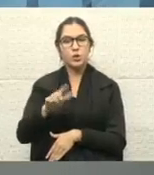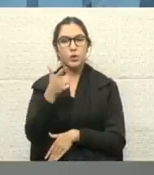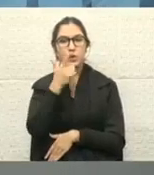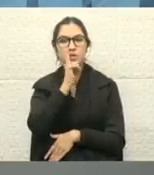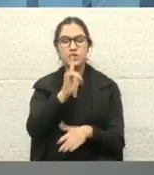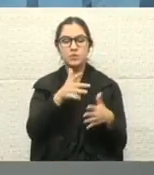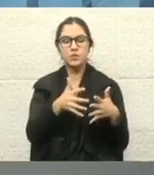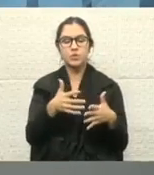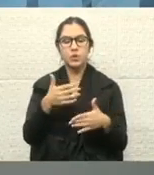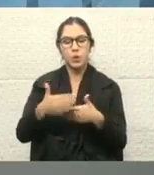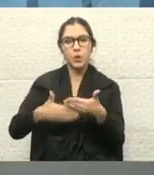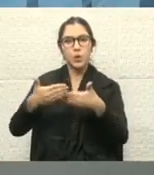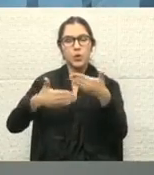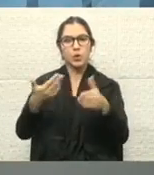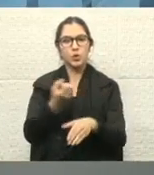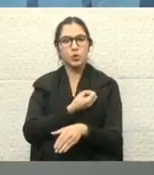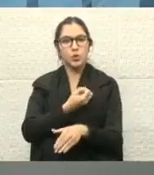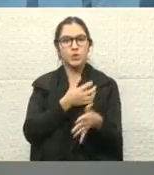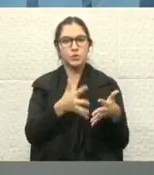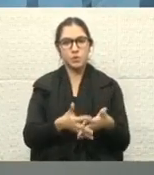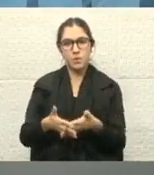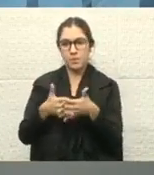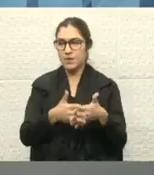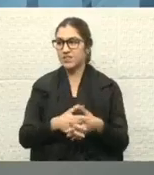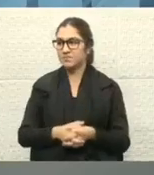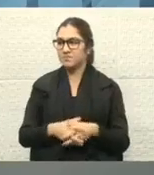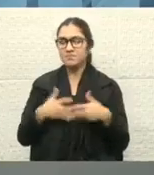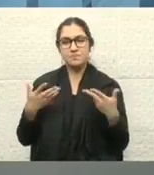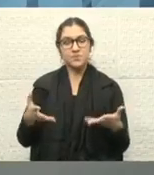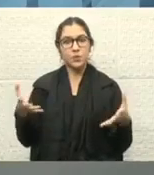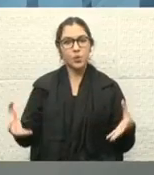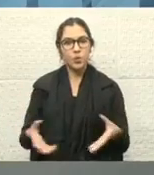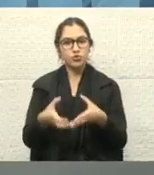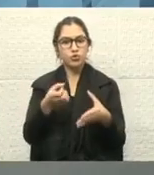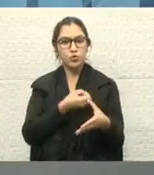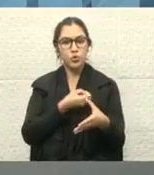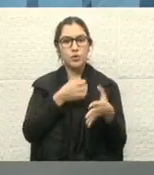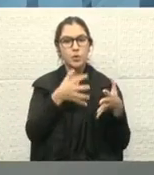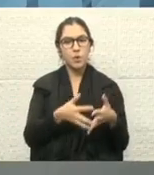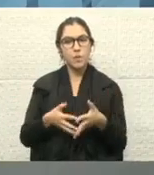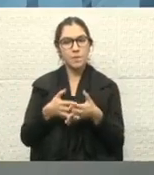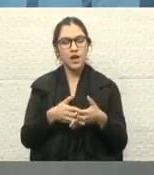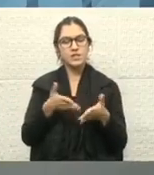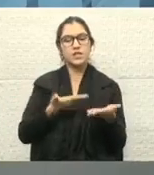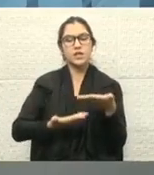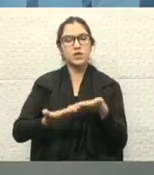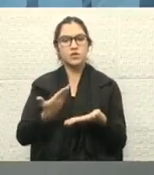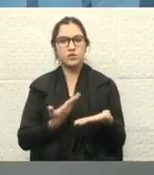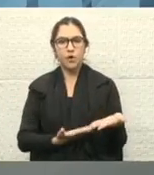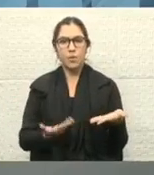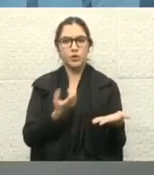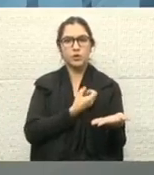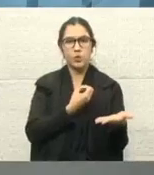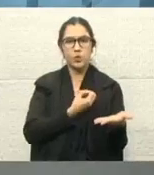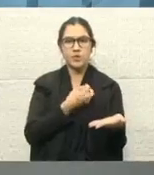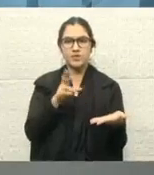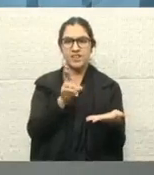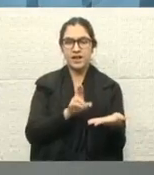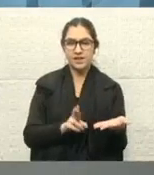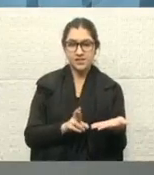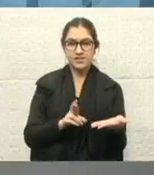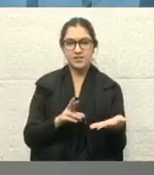conseguimos construir os números complexos. Então, o conjunto de números complexos envolve os números